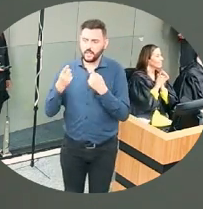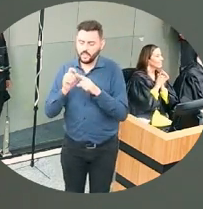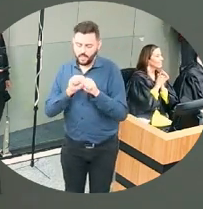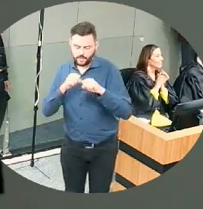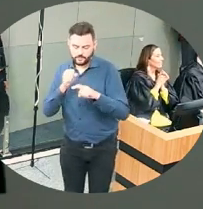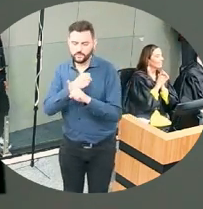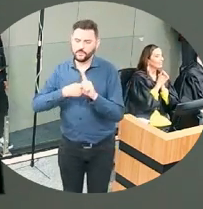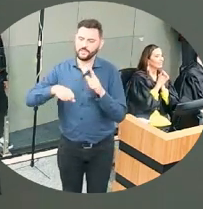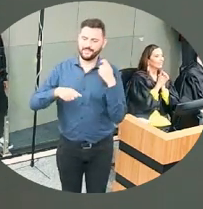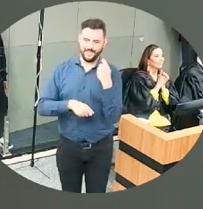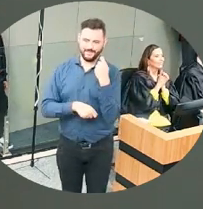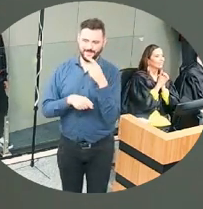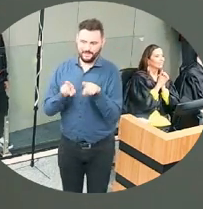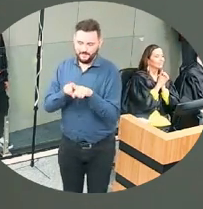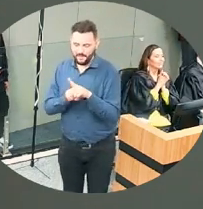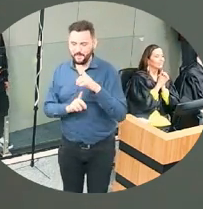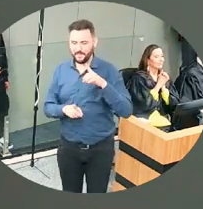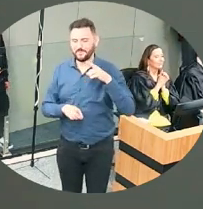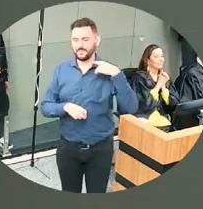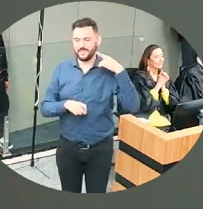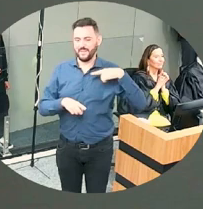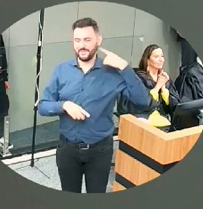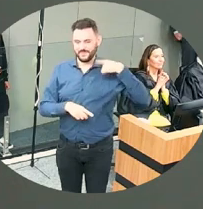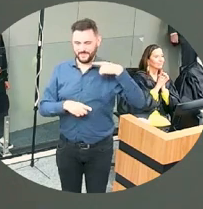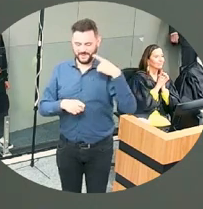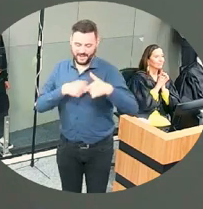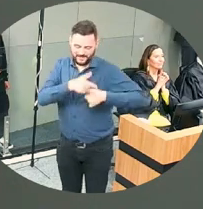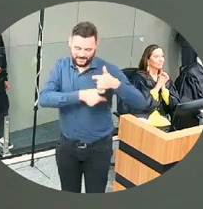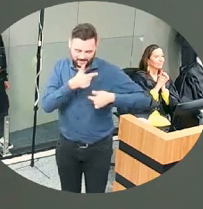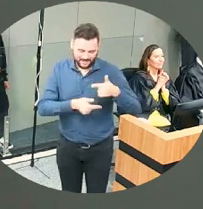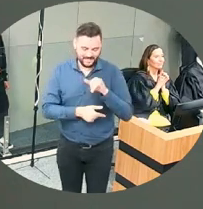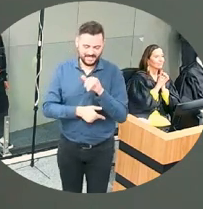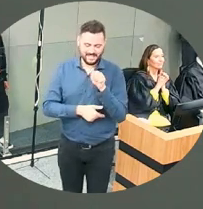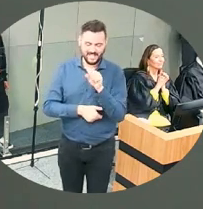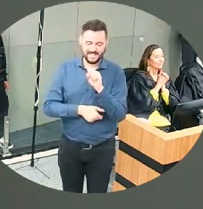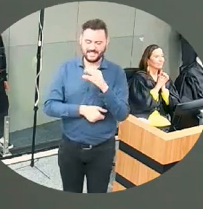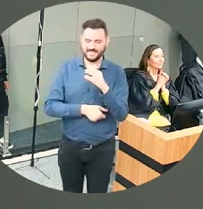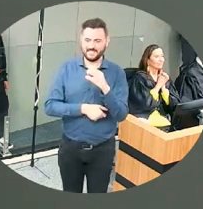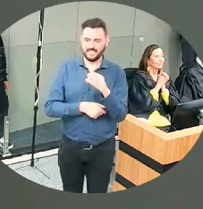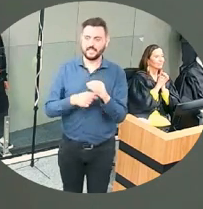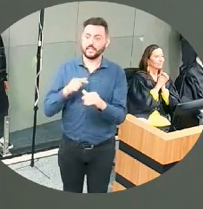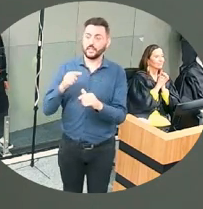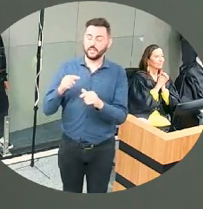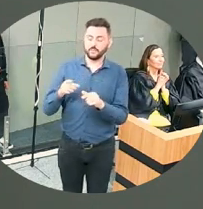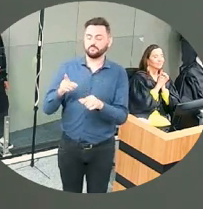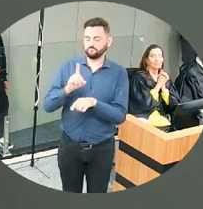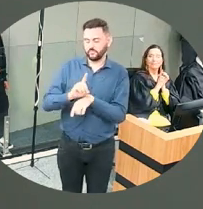associação Catarinense dos advogados trabalhistas iasc Dr